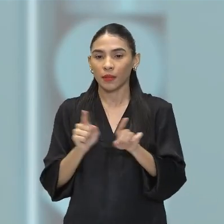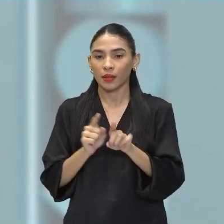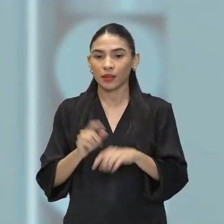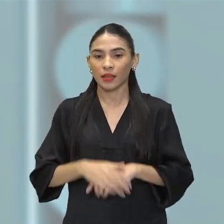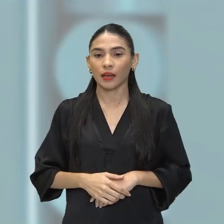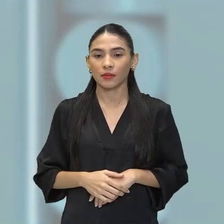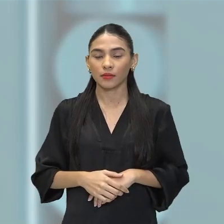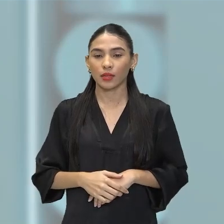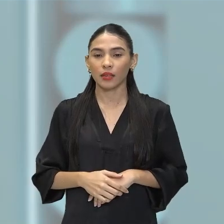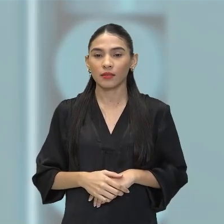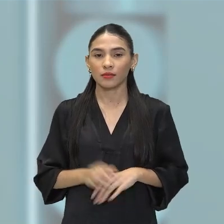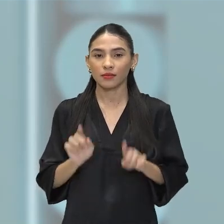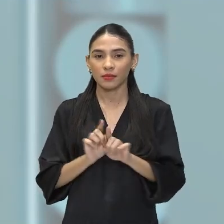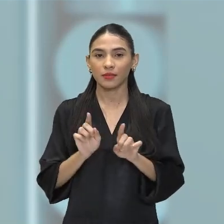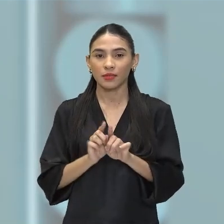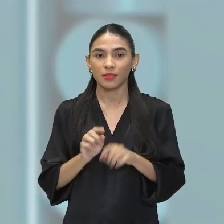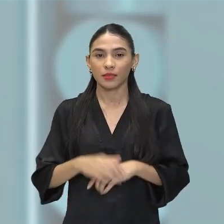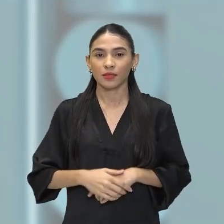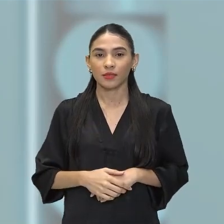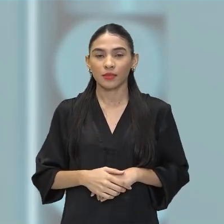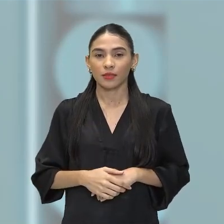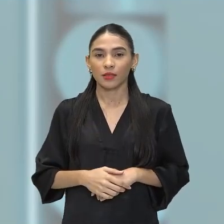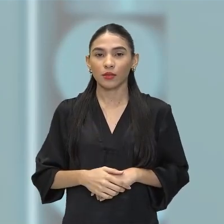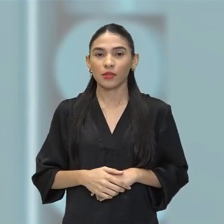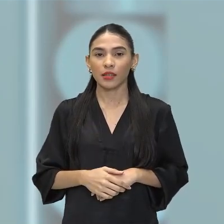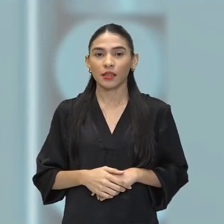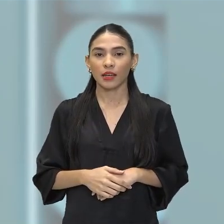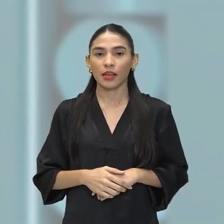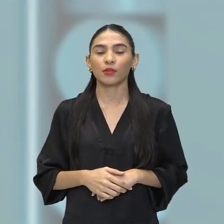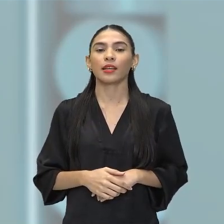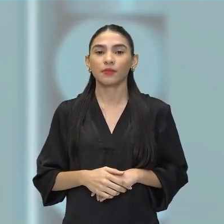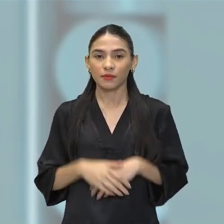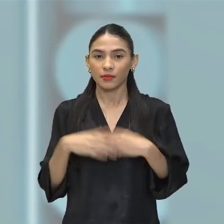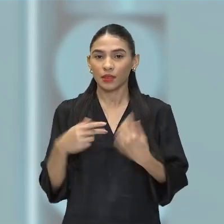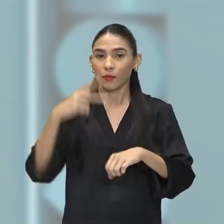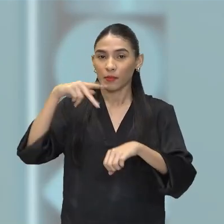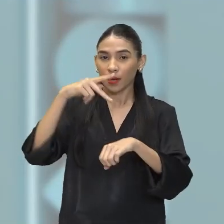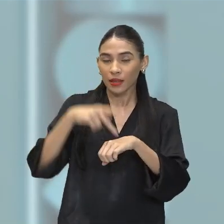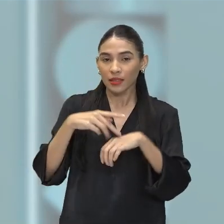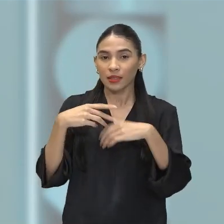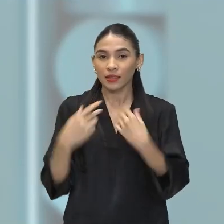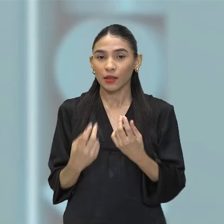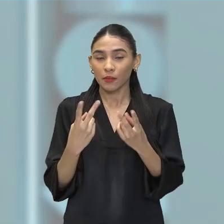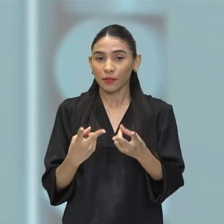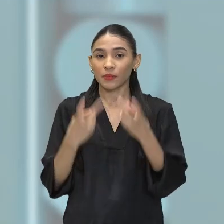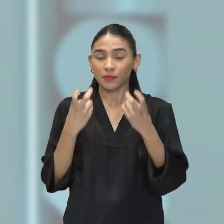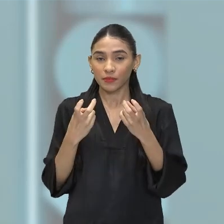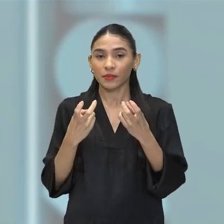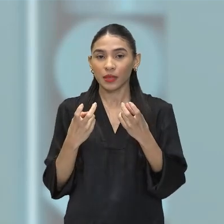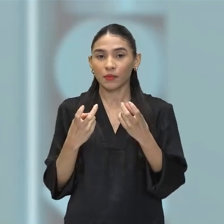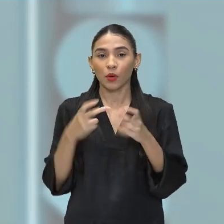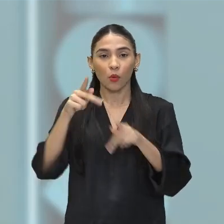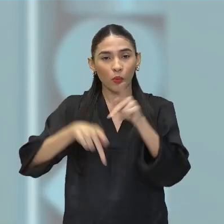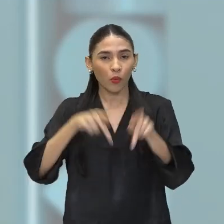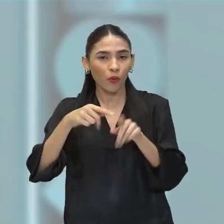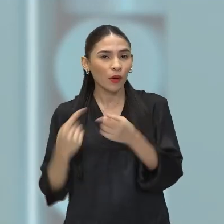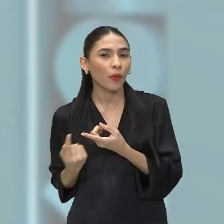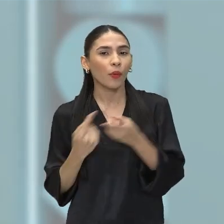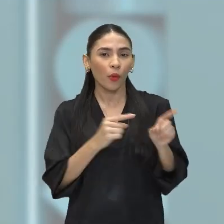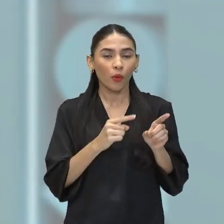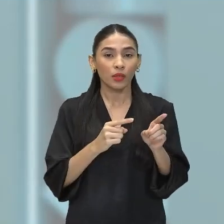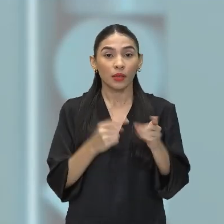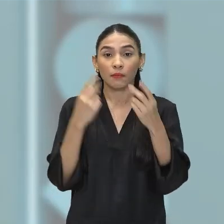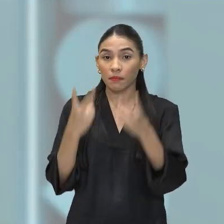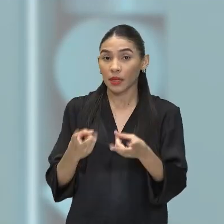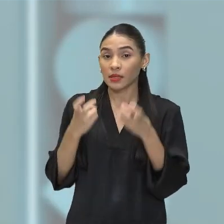quando se estabeleceu uma ditadura no nosso país, e esse autor ele vai se posicionar contra. Percebe que os